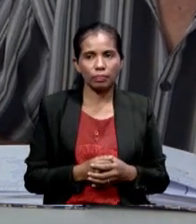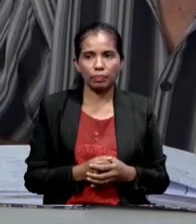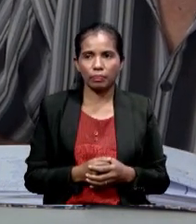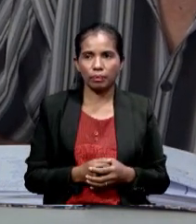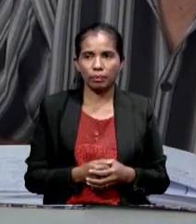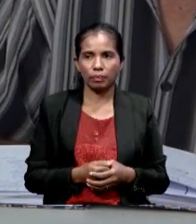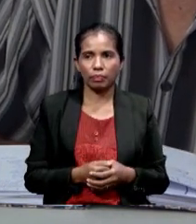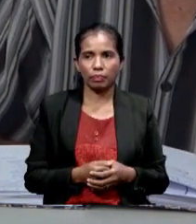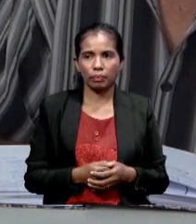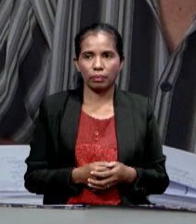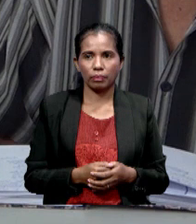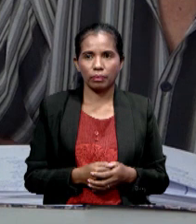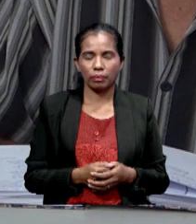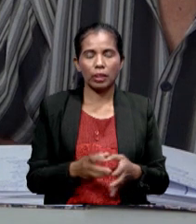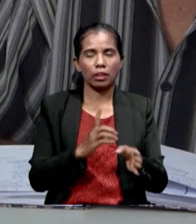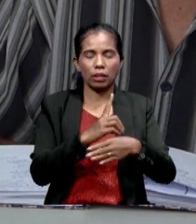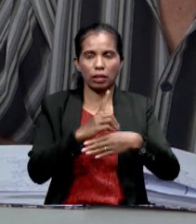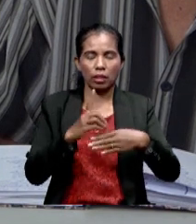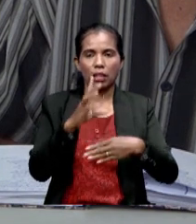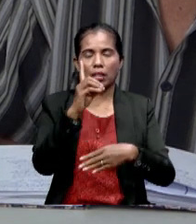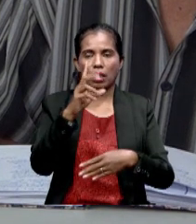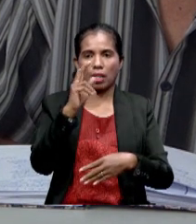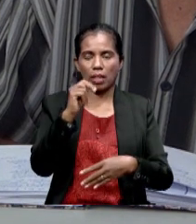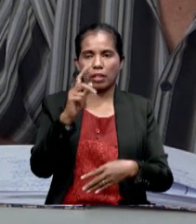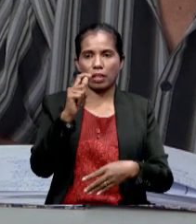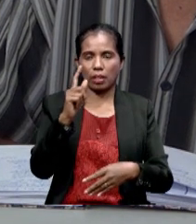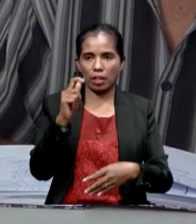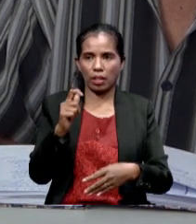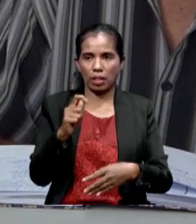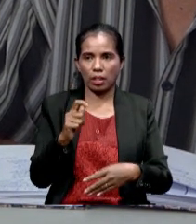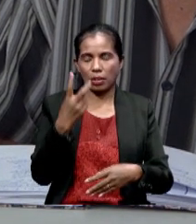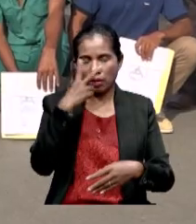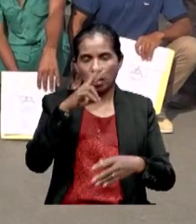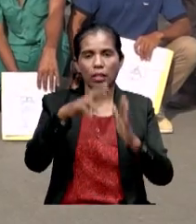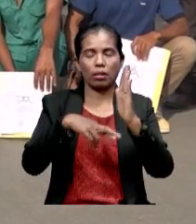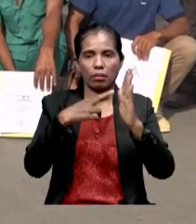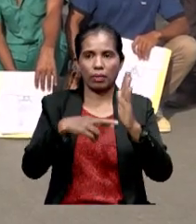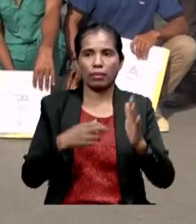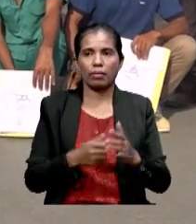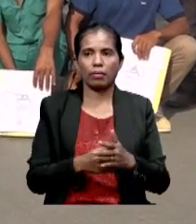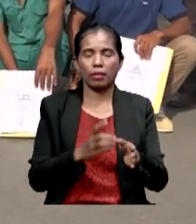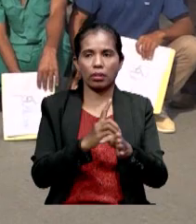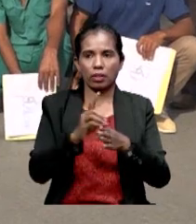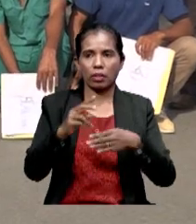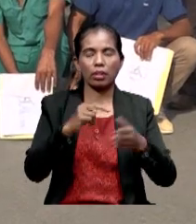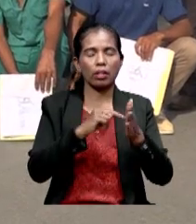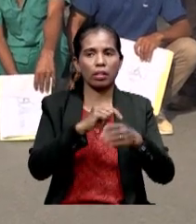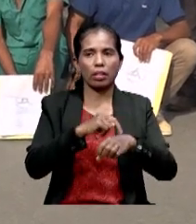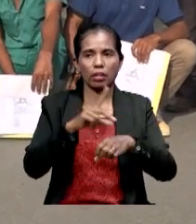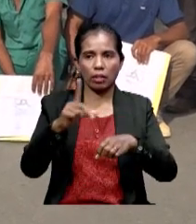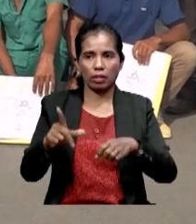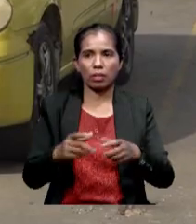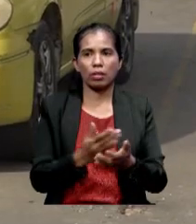Ida nema ka ver, dia Direção Nacional de Transporte ninia regulamento. A foi em Direção Nacional de Transporte Terrestre